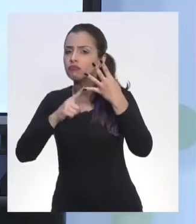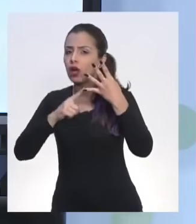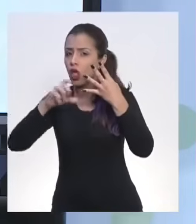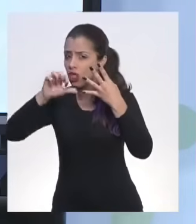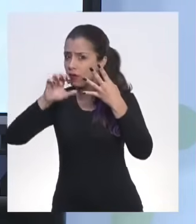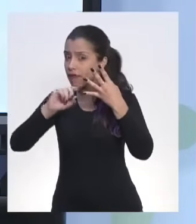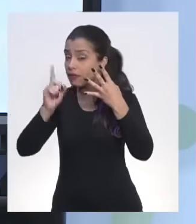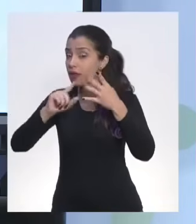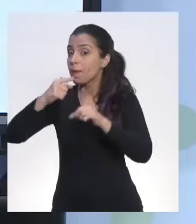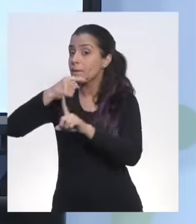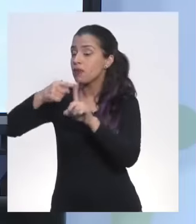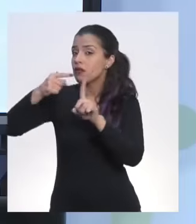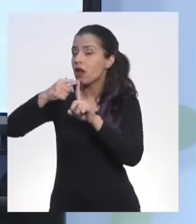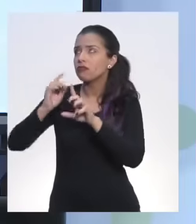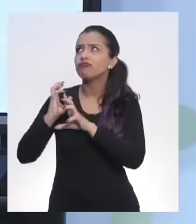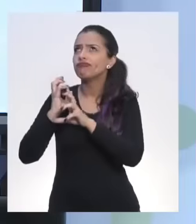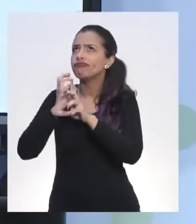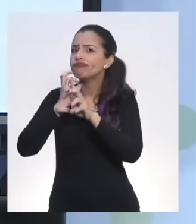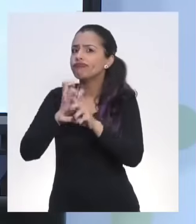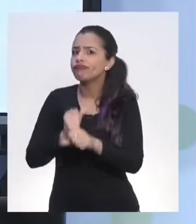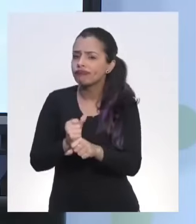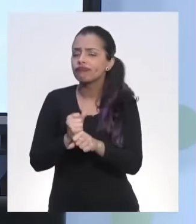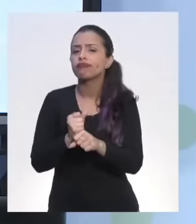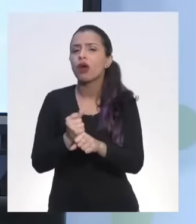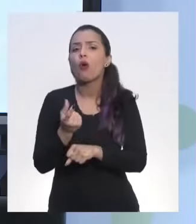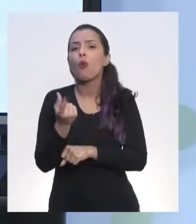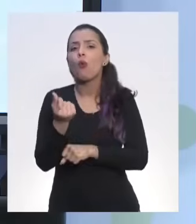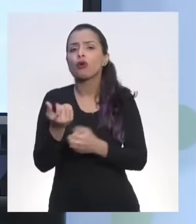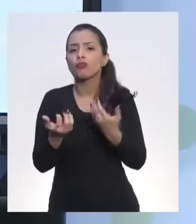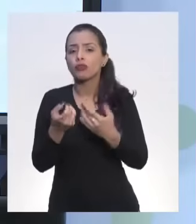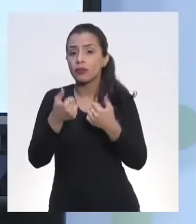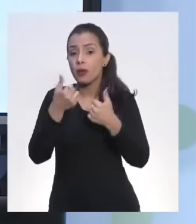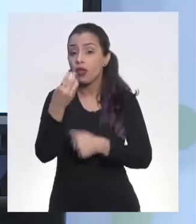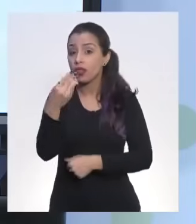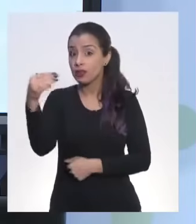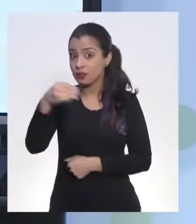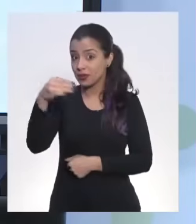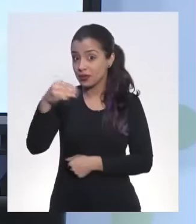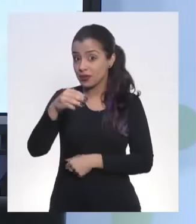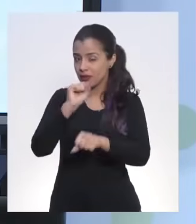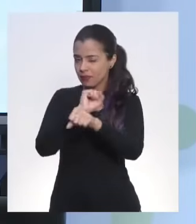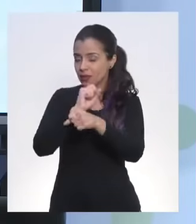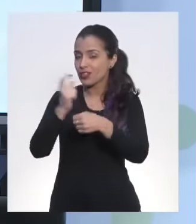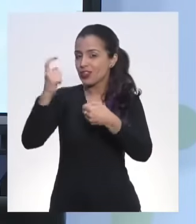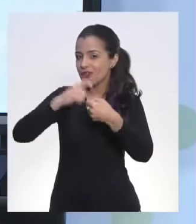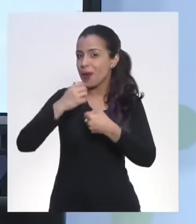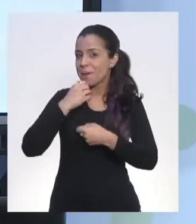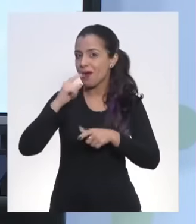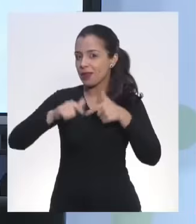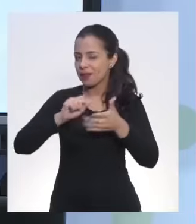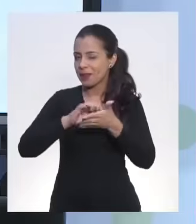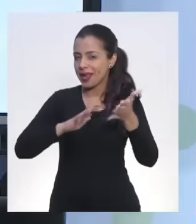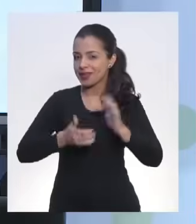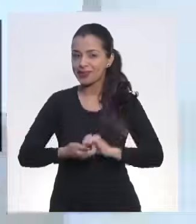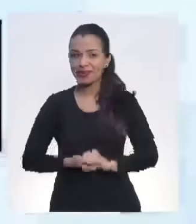vocês conseguem localizar e fazer essa operação. 3 minutinhos para vocês, a gente já retorna. Bom trabalho.